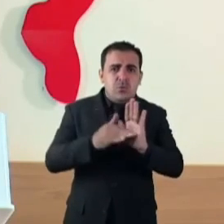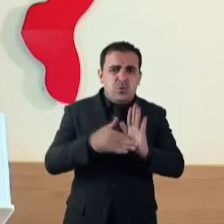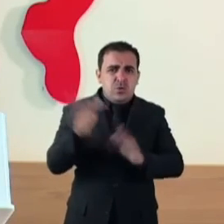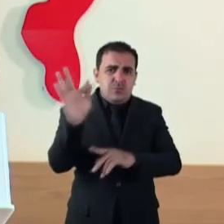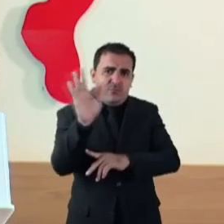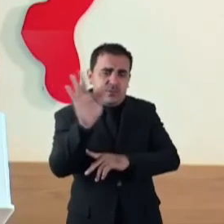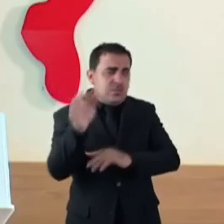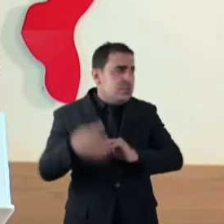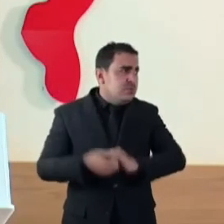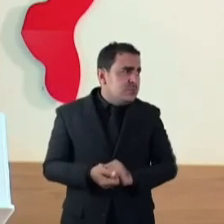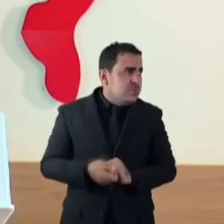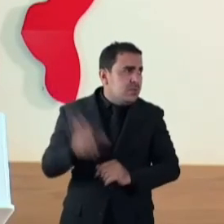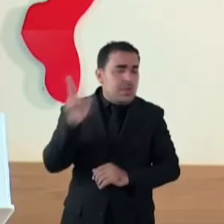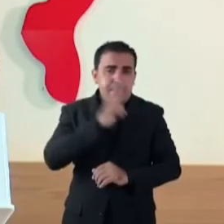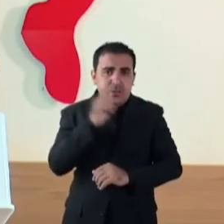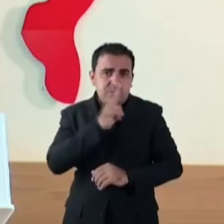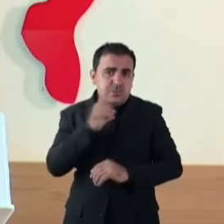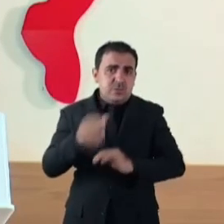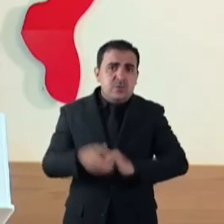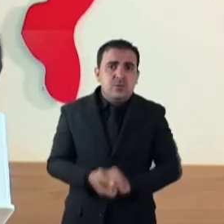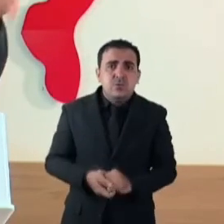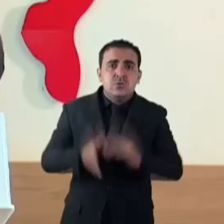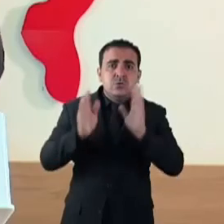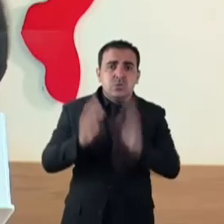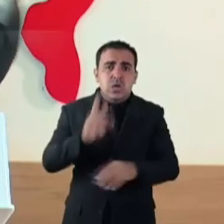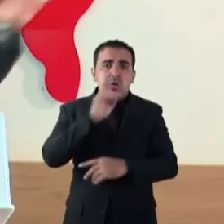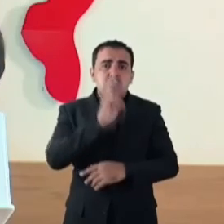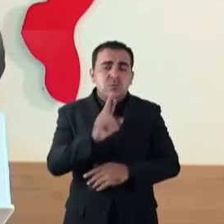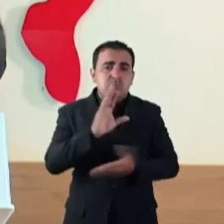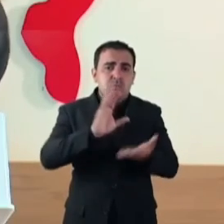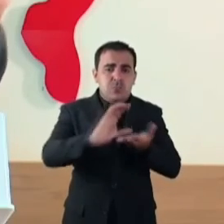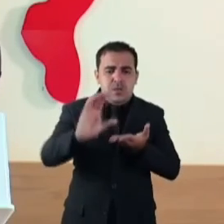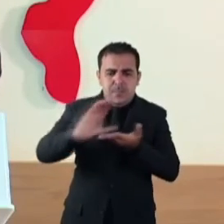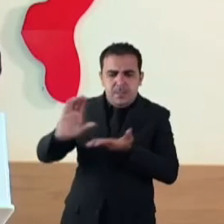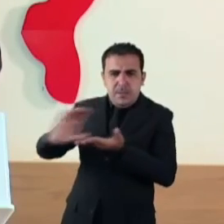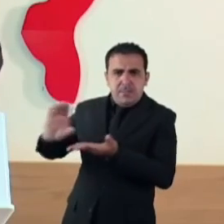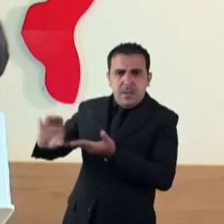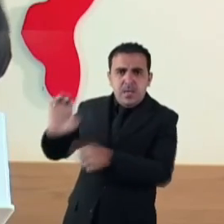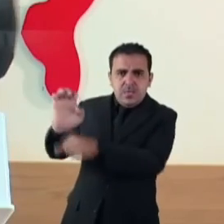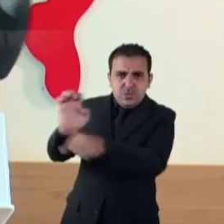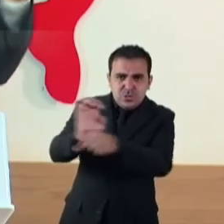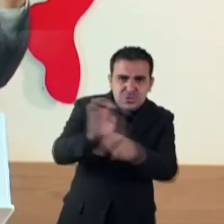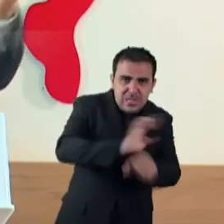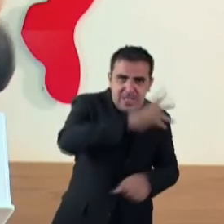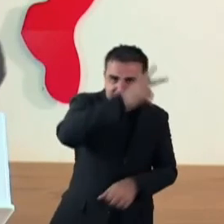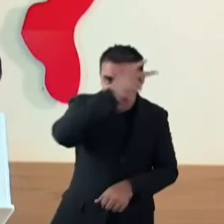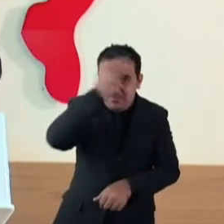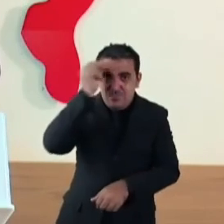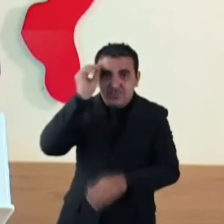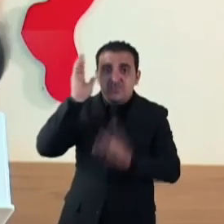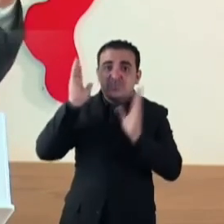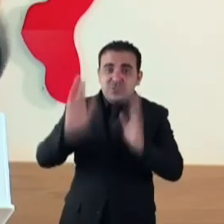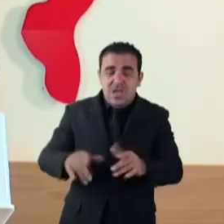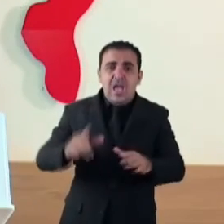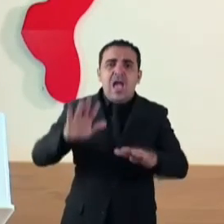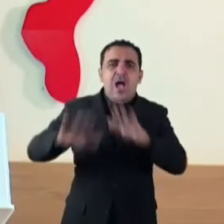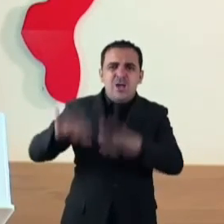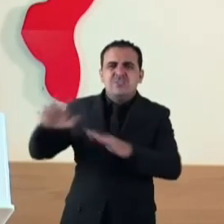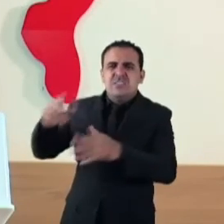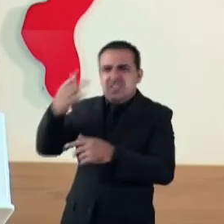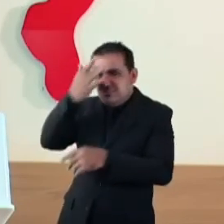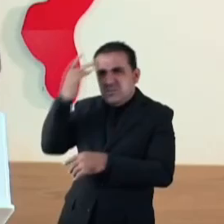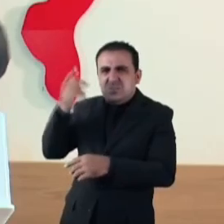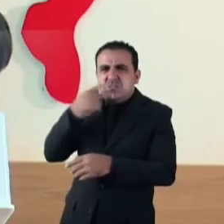federativo emergencial, que resultou em repasses de recursos para estados e municípios. Às vezes há